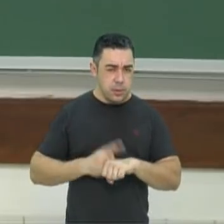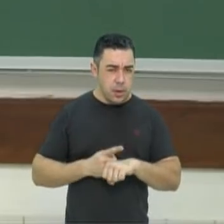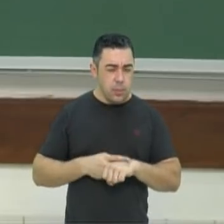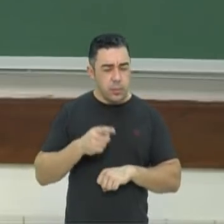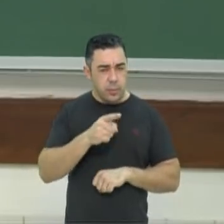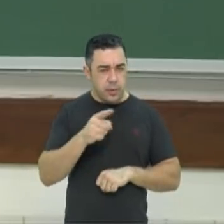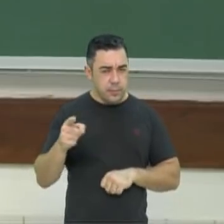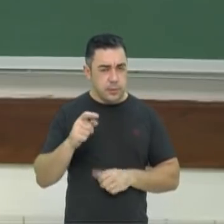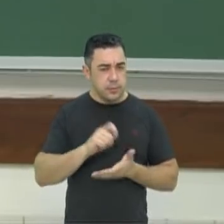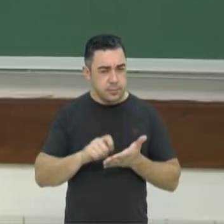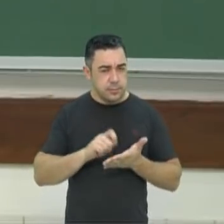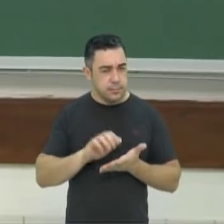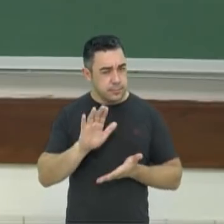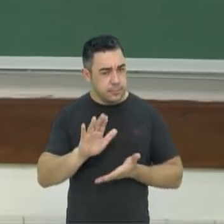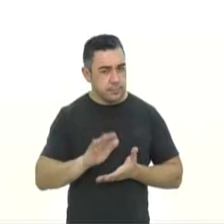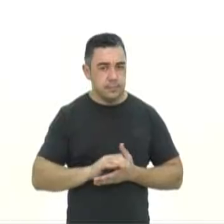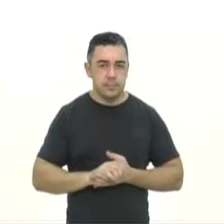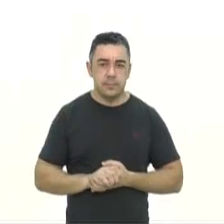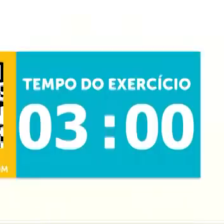para você fazer isso e eu já volto.